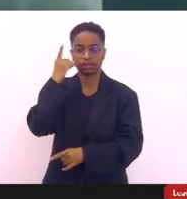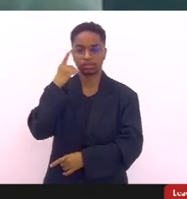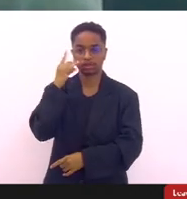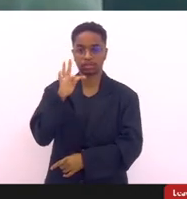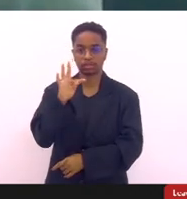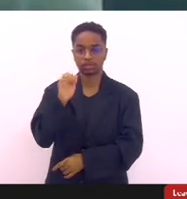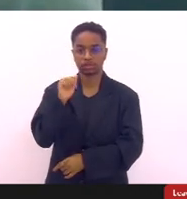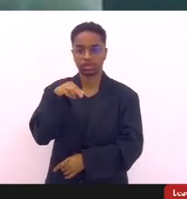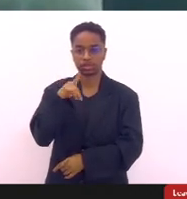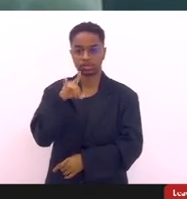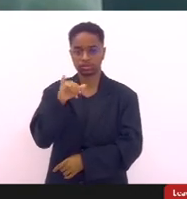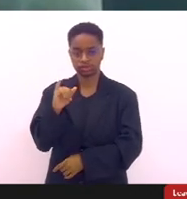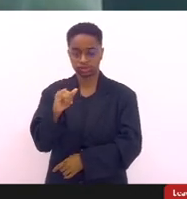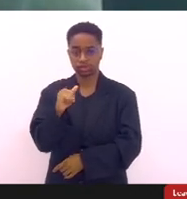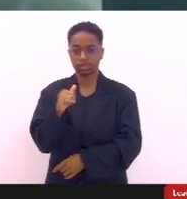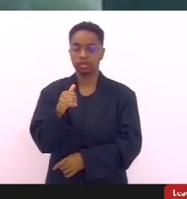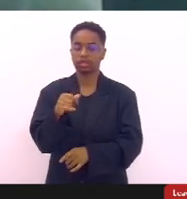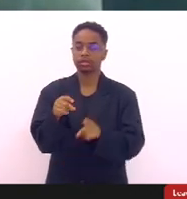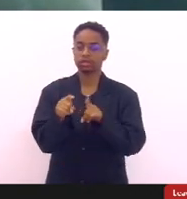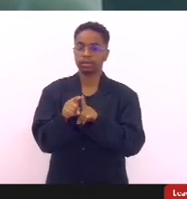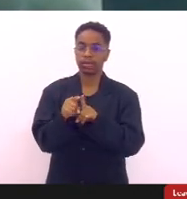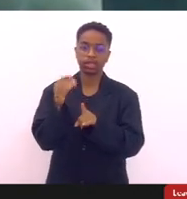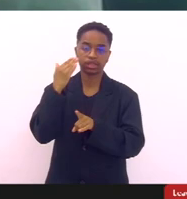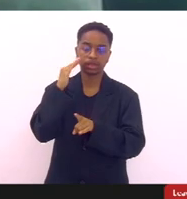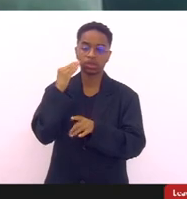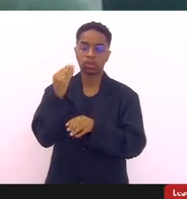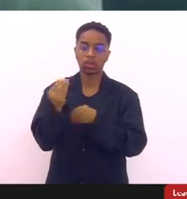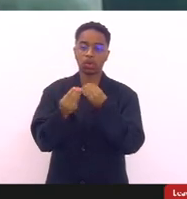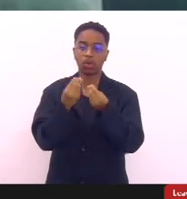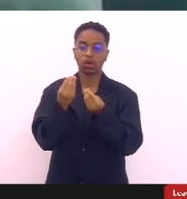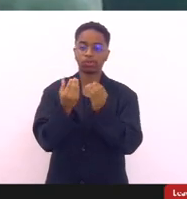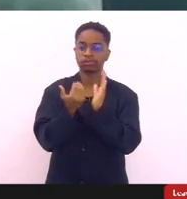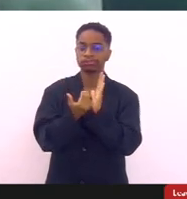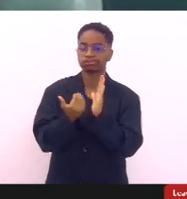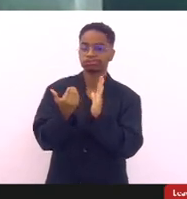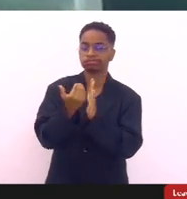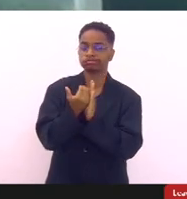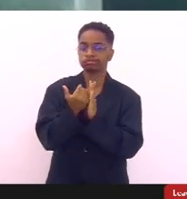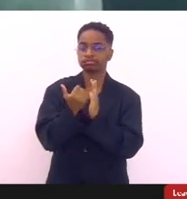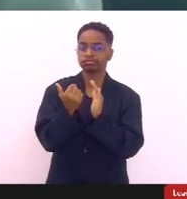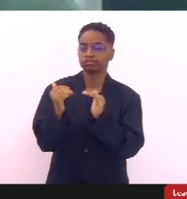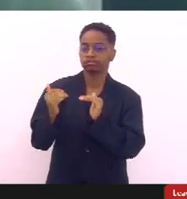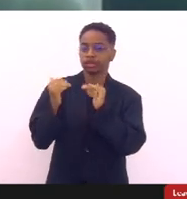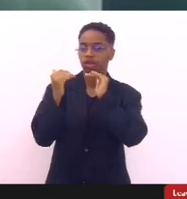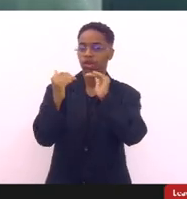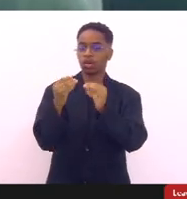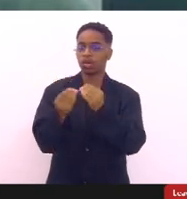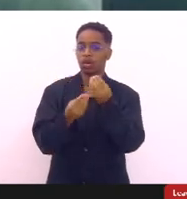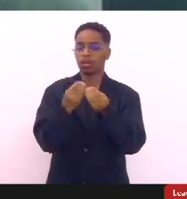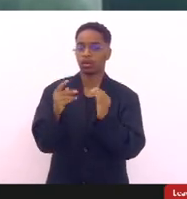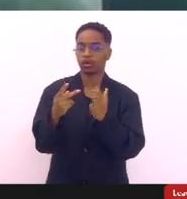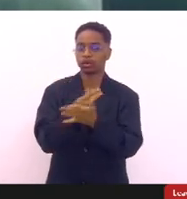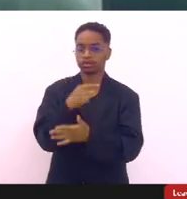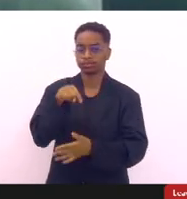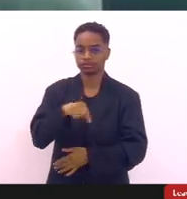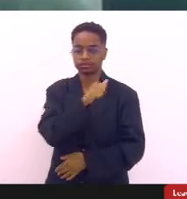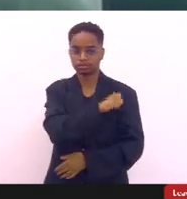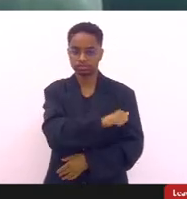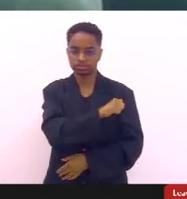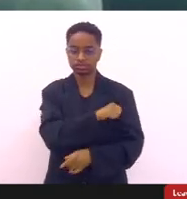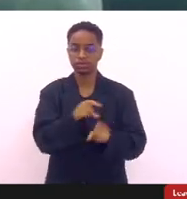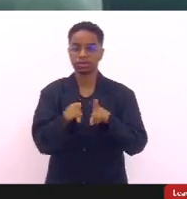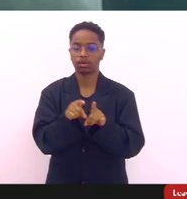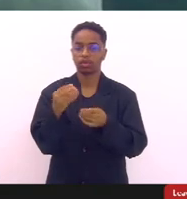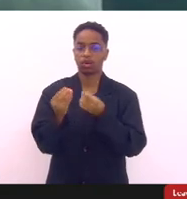né? Entendendo a magnitude da tuberculose no estado do Rio de Janeiro e a importância desse